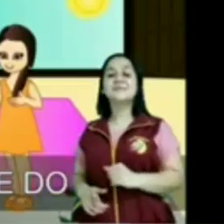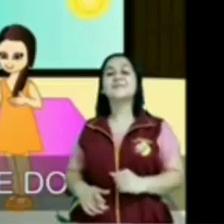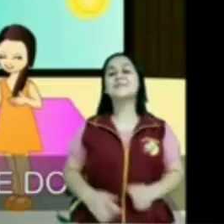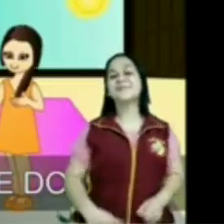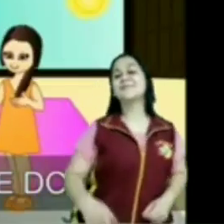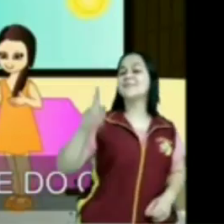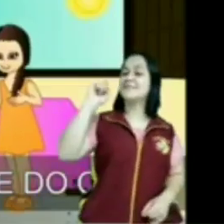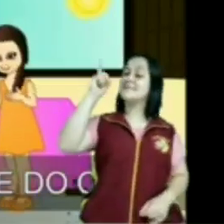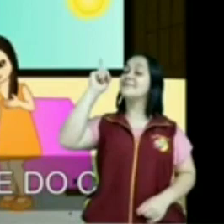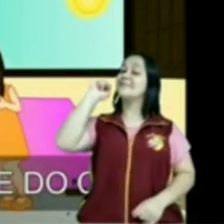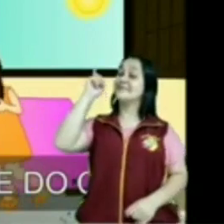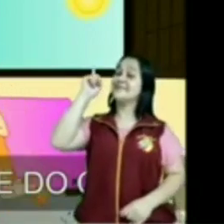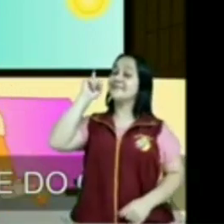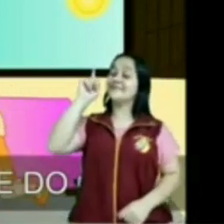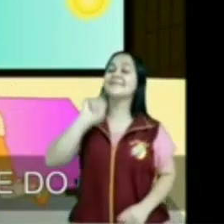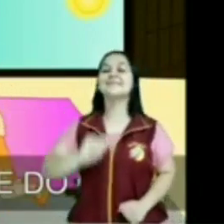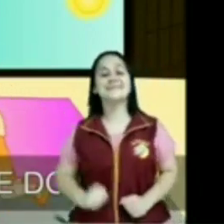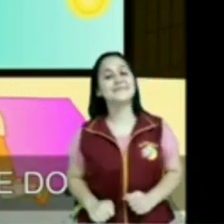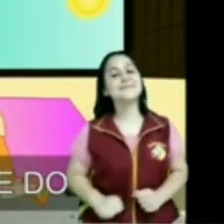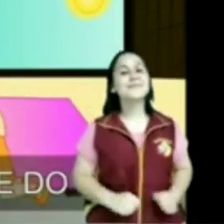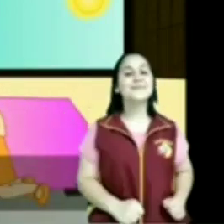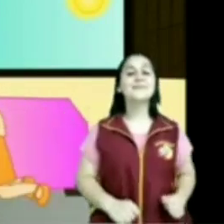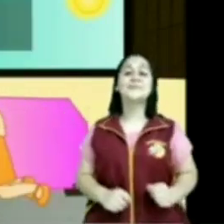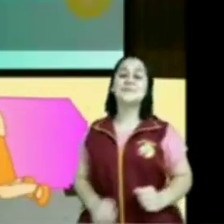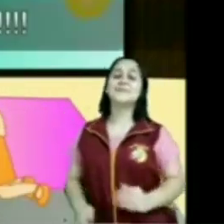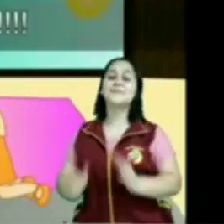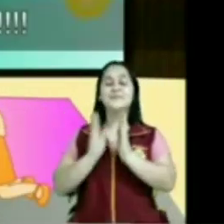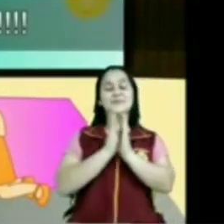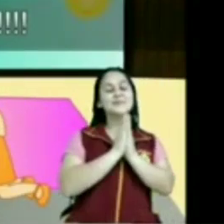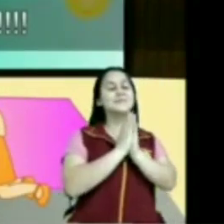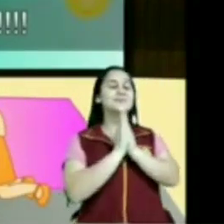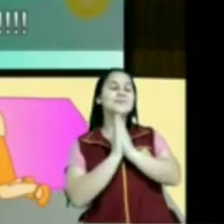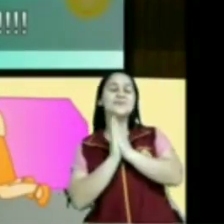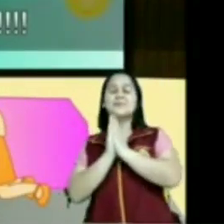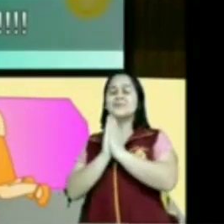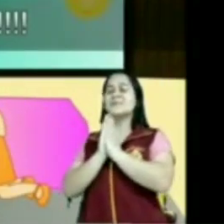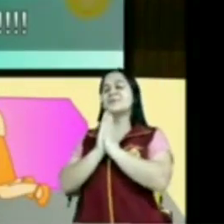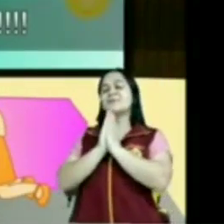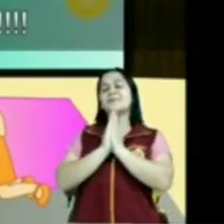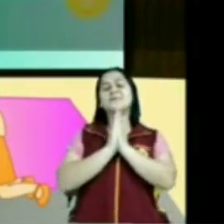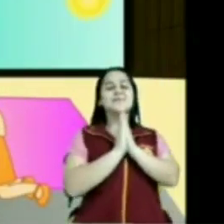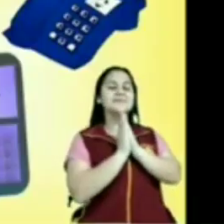O telefone do céu é a